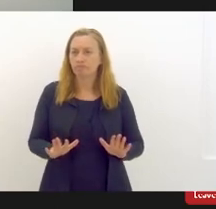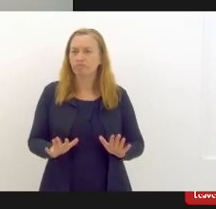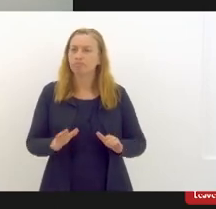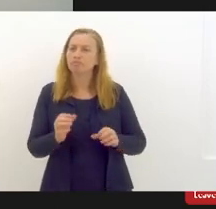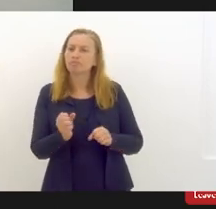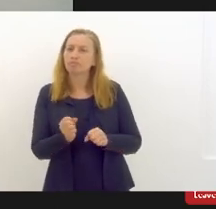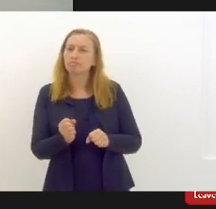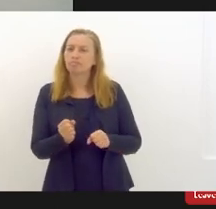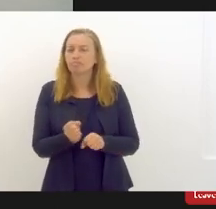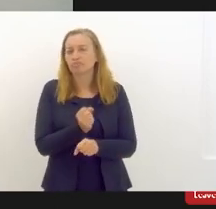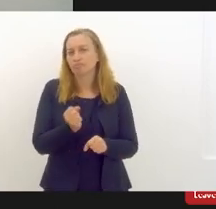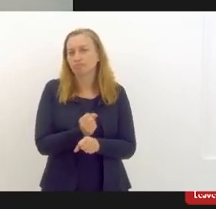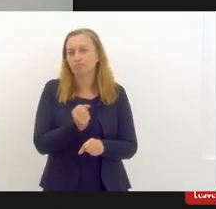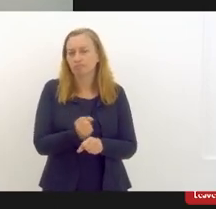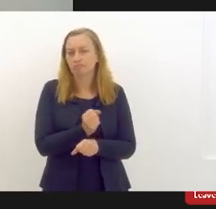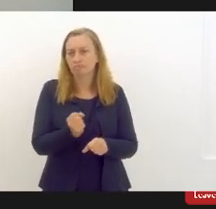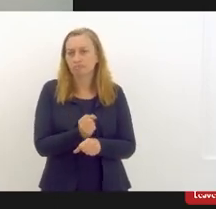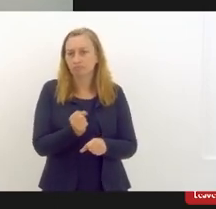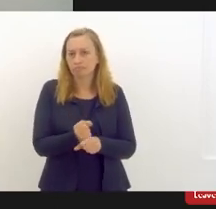construindo puxadinhos. E